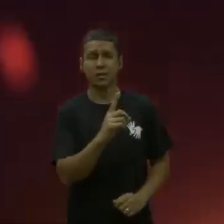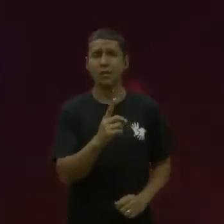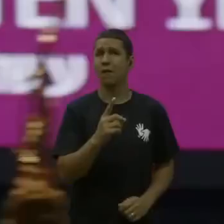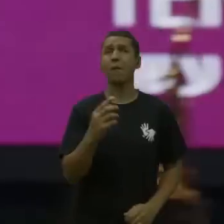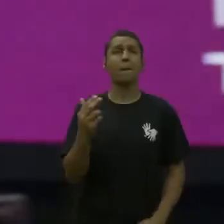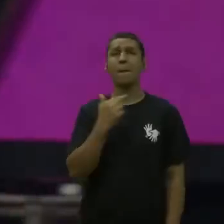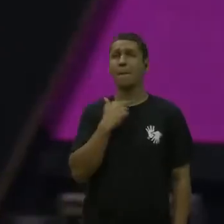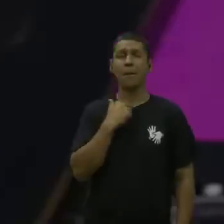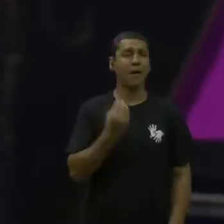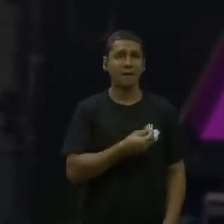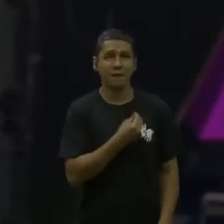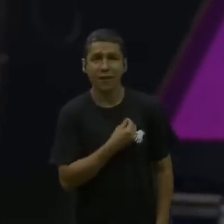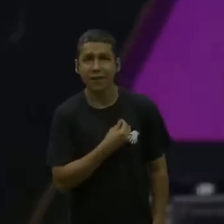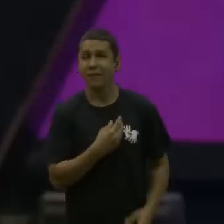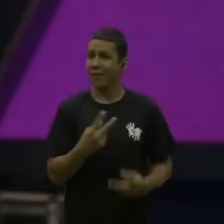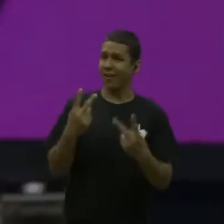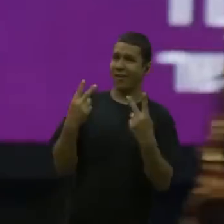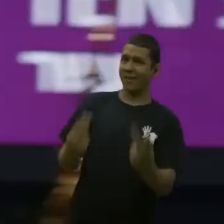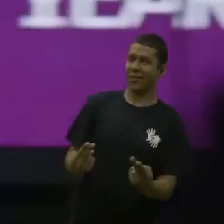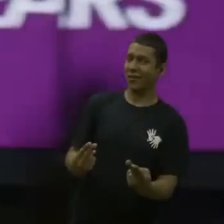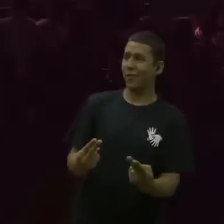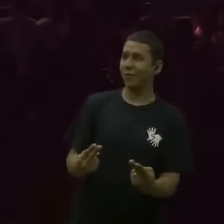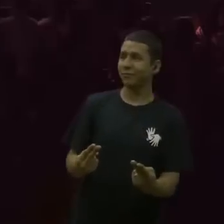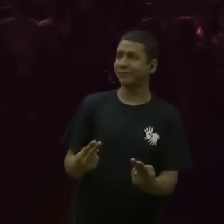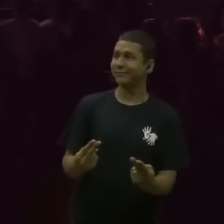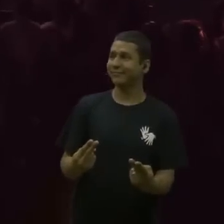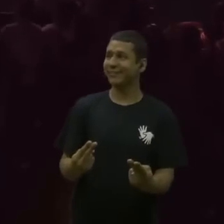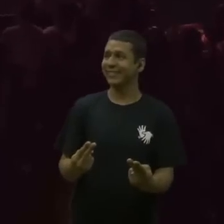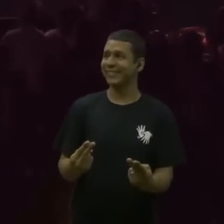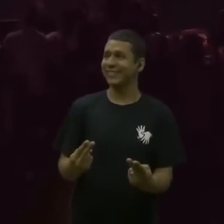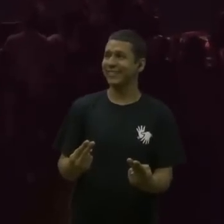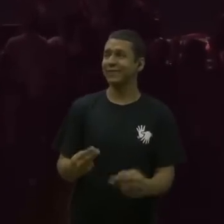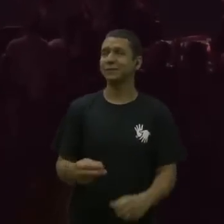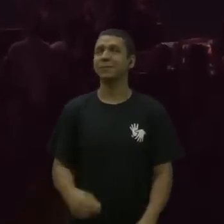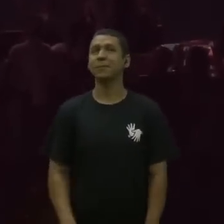conseguir viver mais a mesma vida.